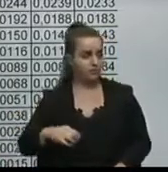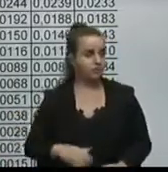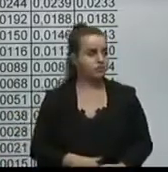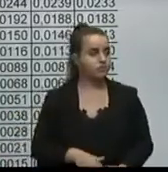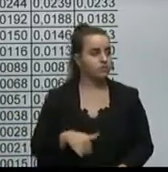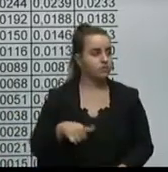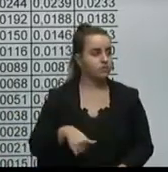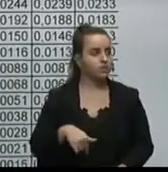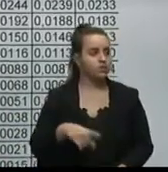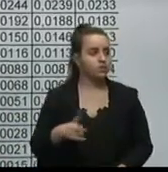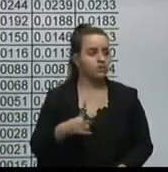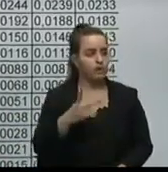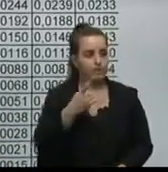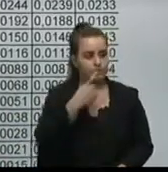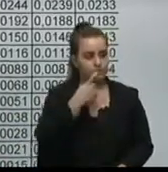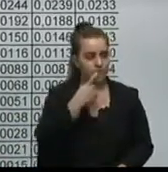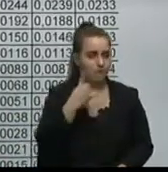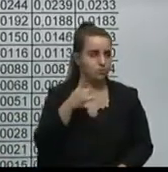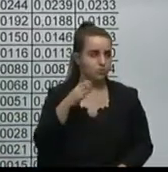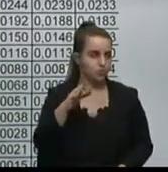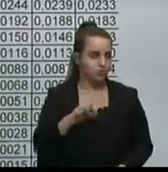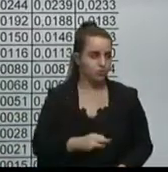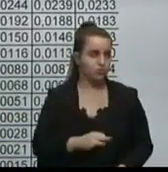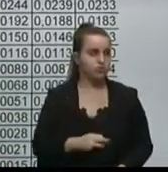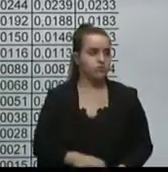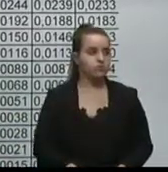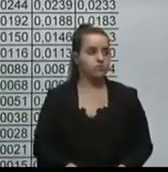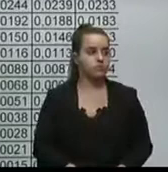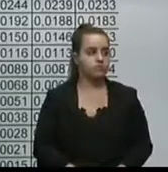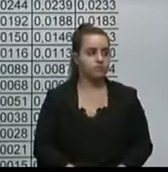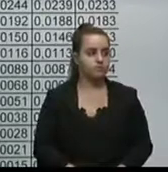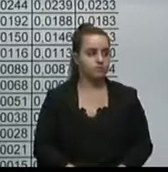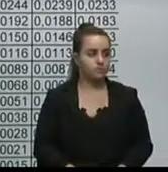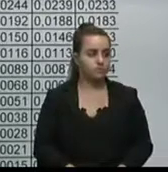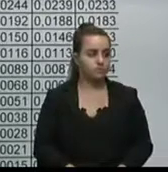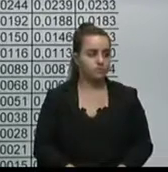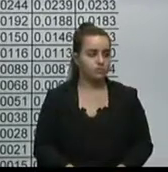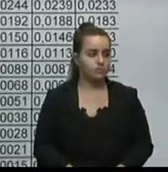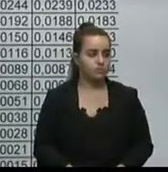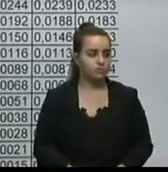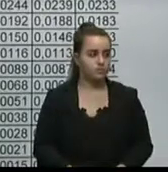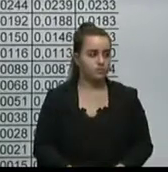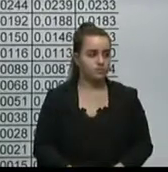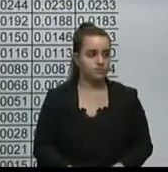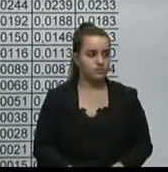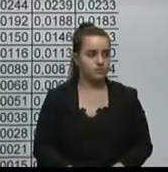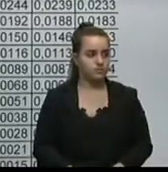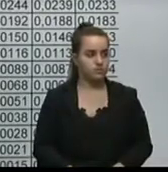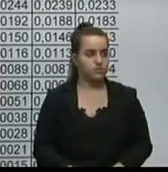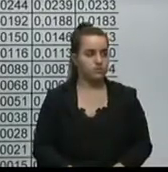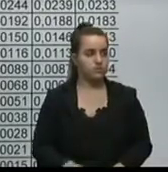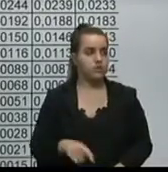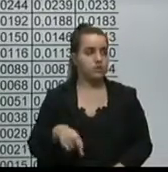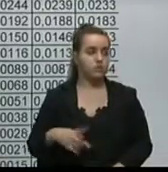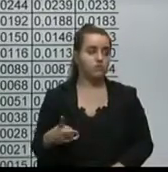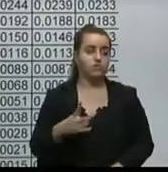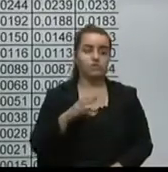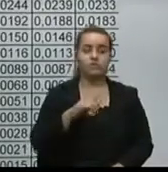0,0099. Esse é o valor mais próximo de 1%, que é o 0,01. Esse valor